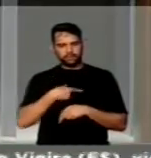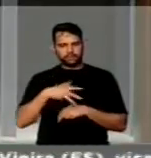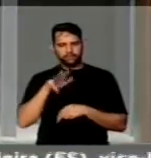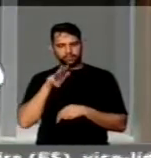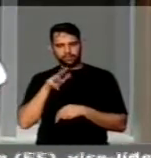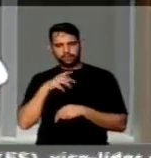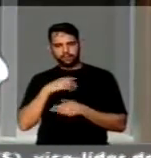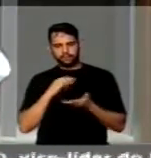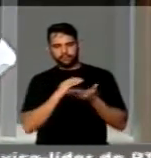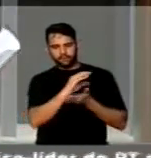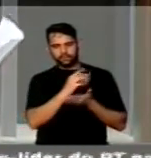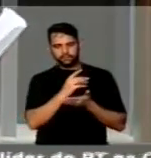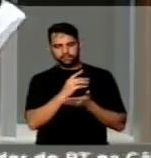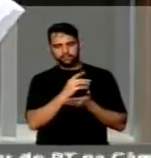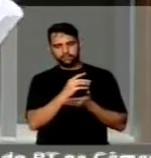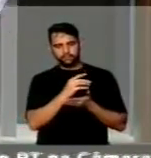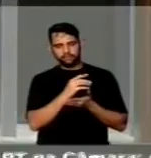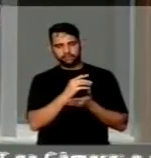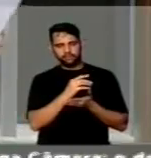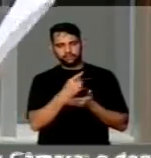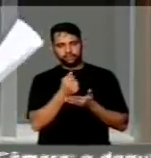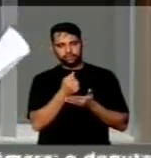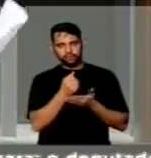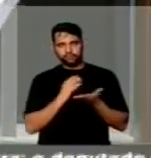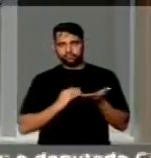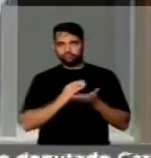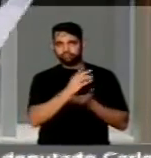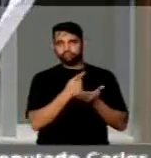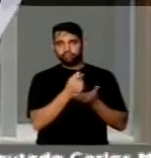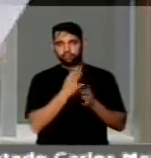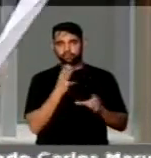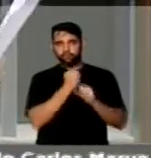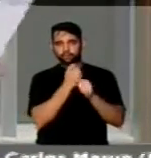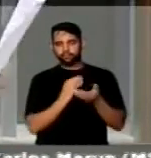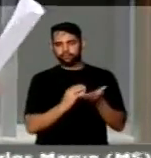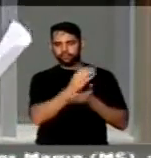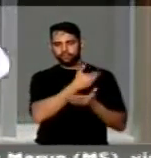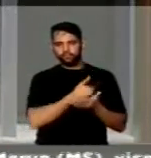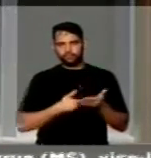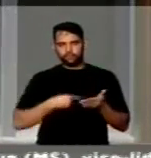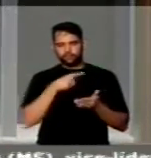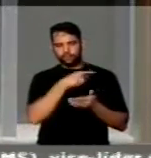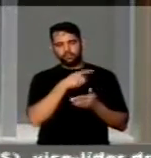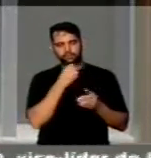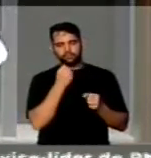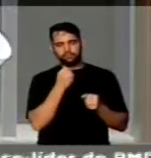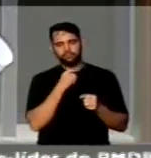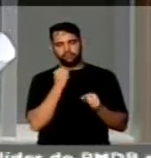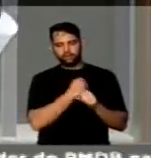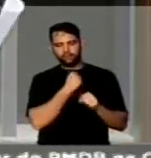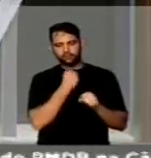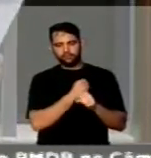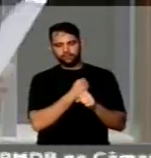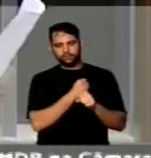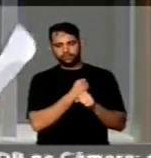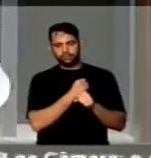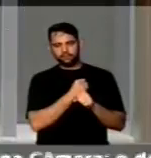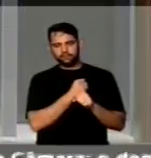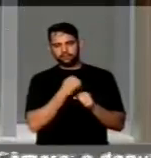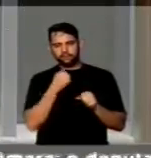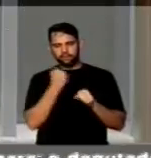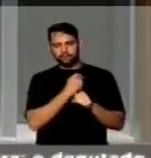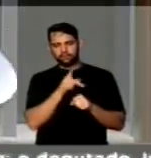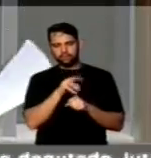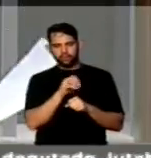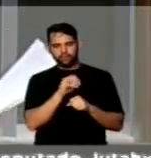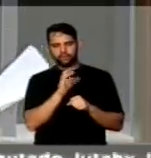Lula, investiu vultuosas somas de recursos públicos para construir portos em